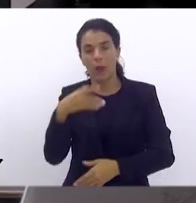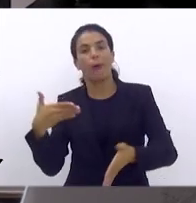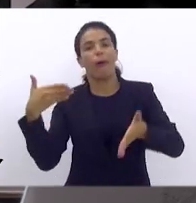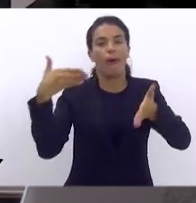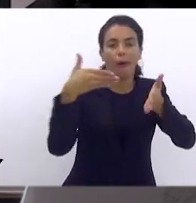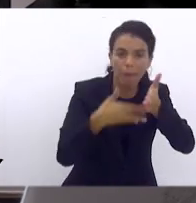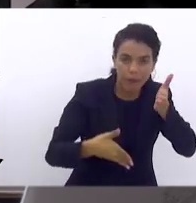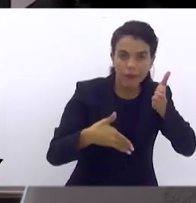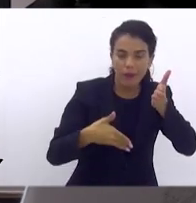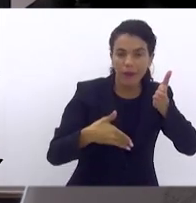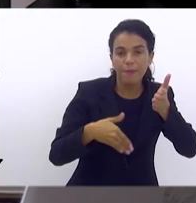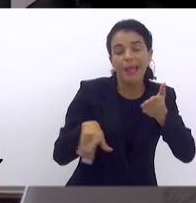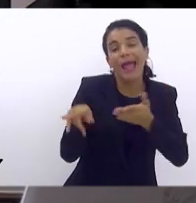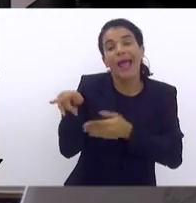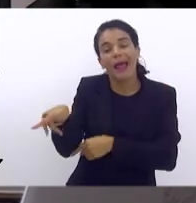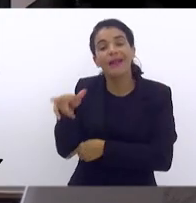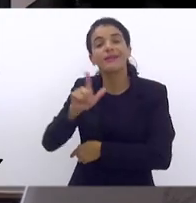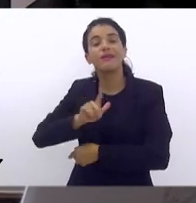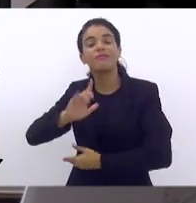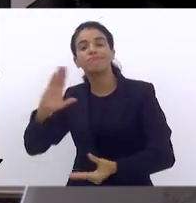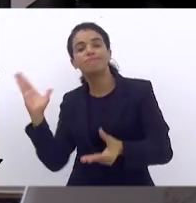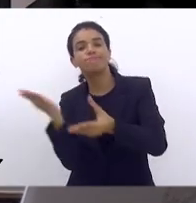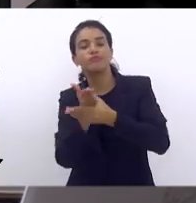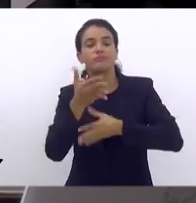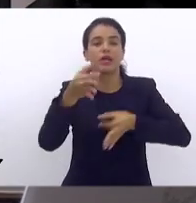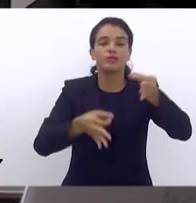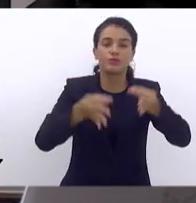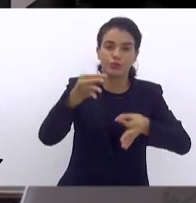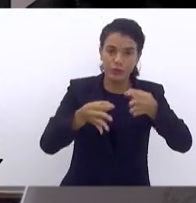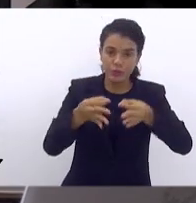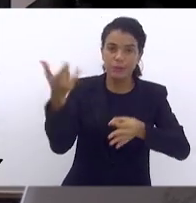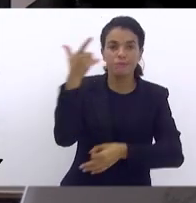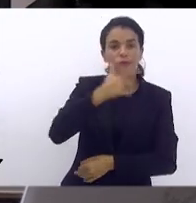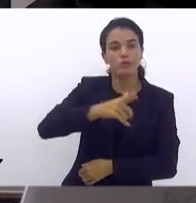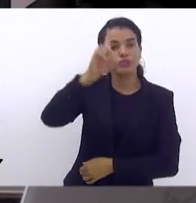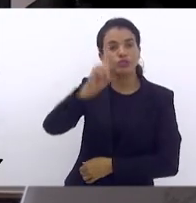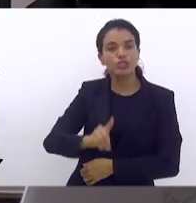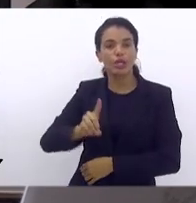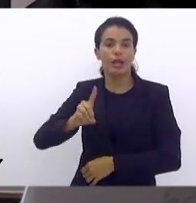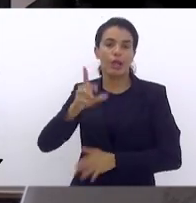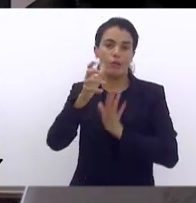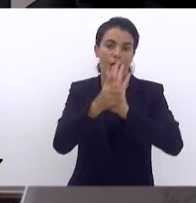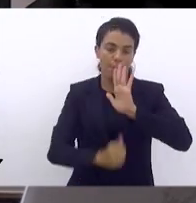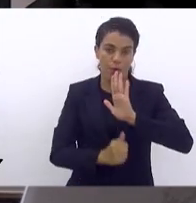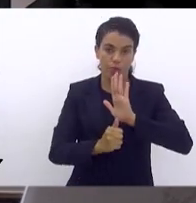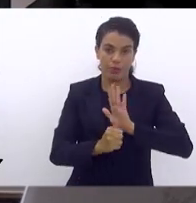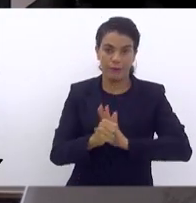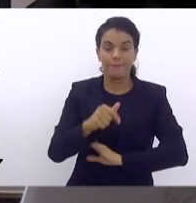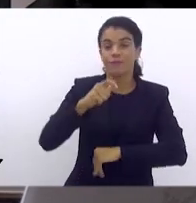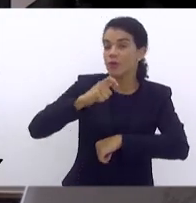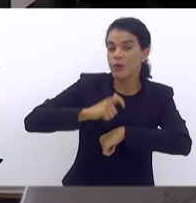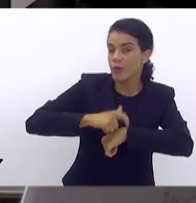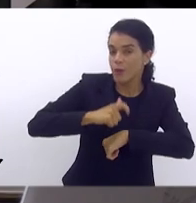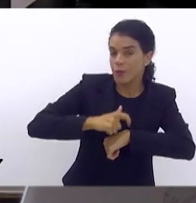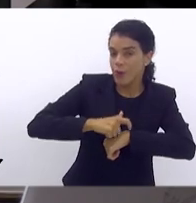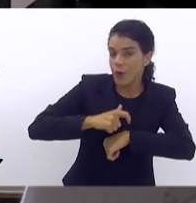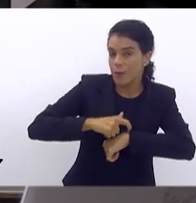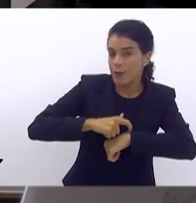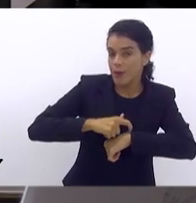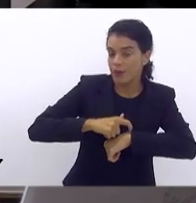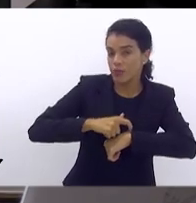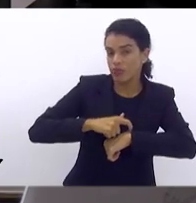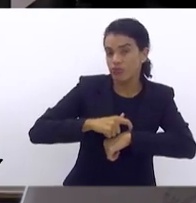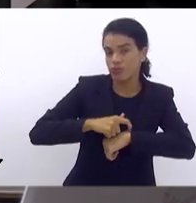hospital e então ela teve que entrar judicialmente para fazer essa interrupção E aí no momento da